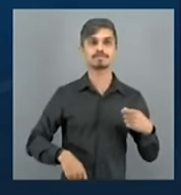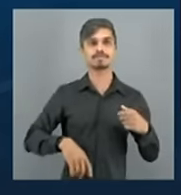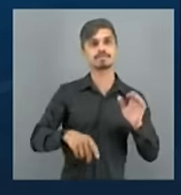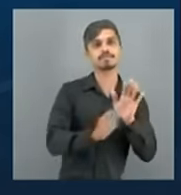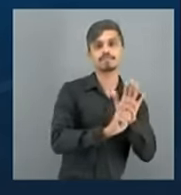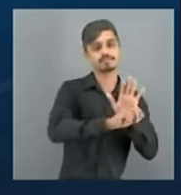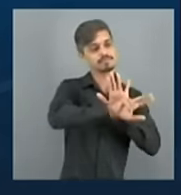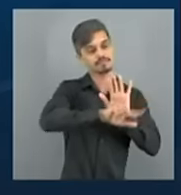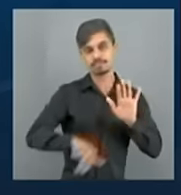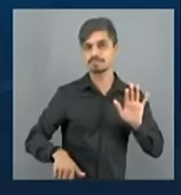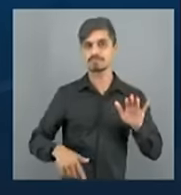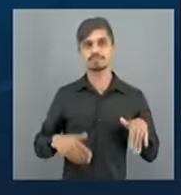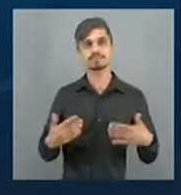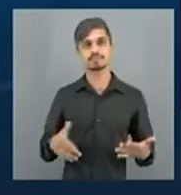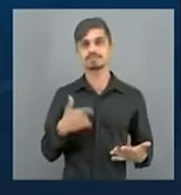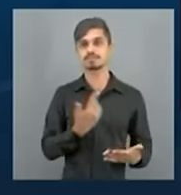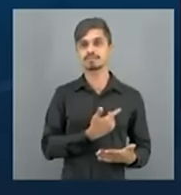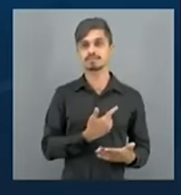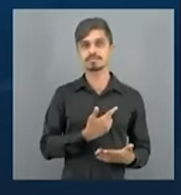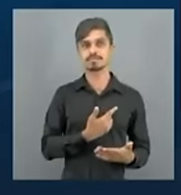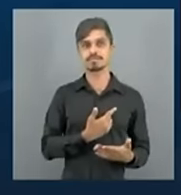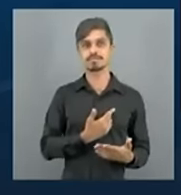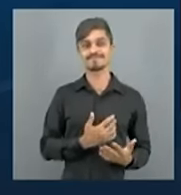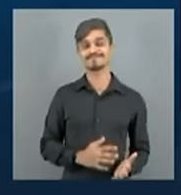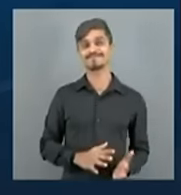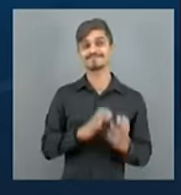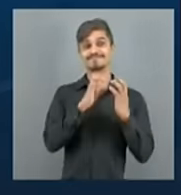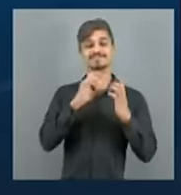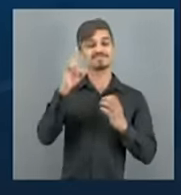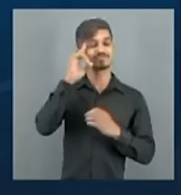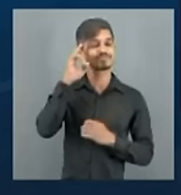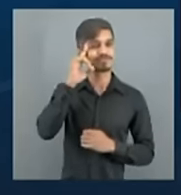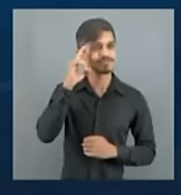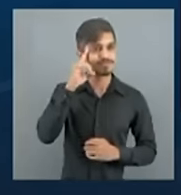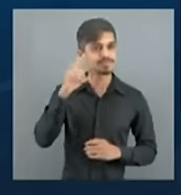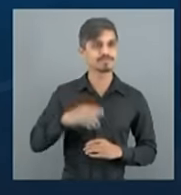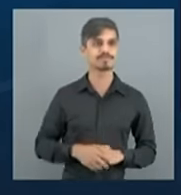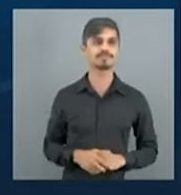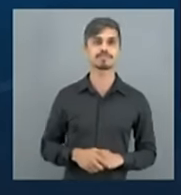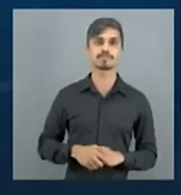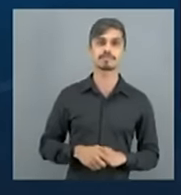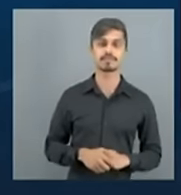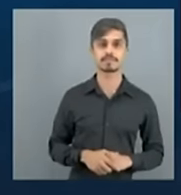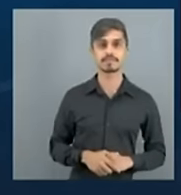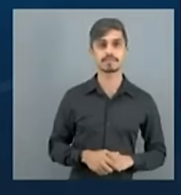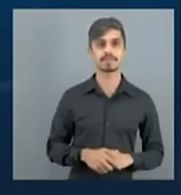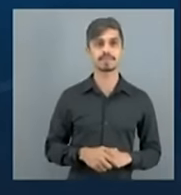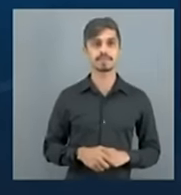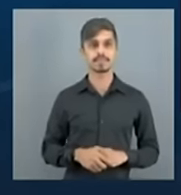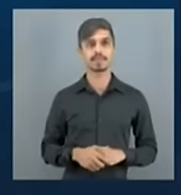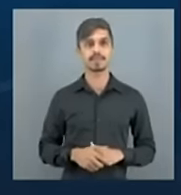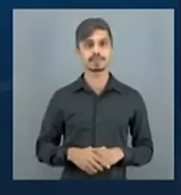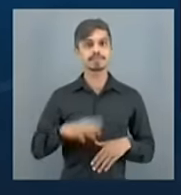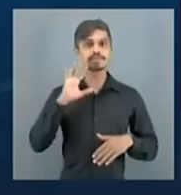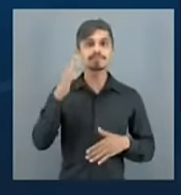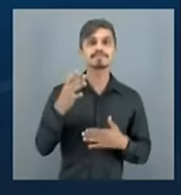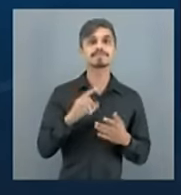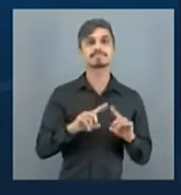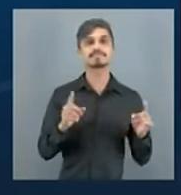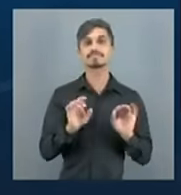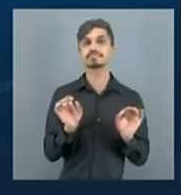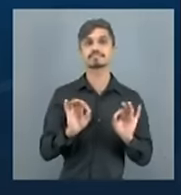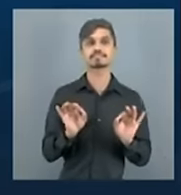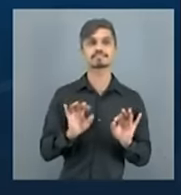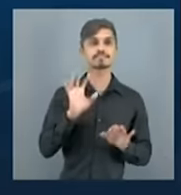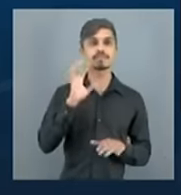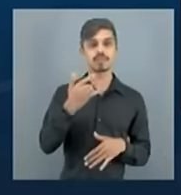drogas, enfim. Que a gente, que é uma batalha diariamente, que tem que se resolver e não se resolve. Eu sou sistema,